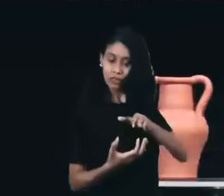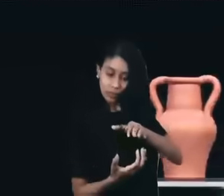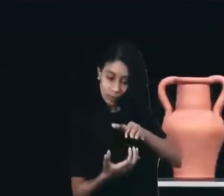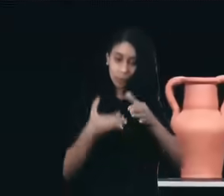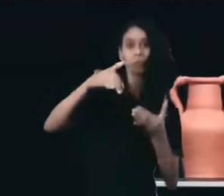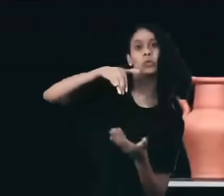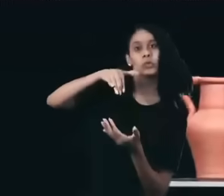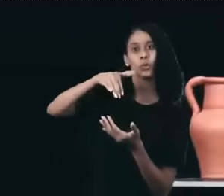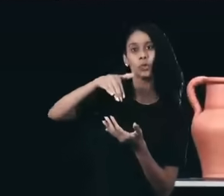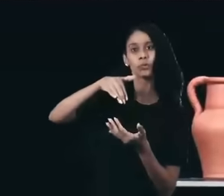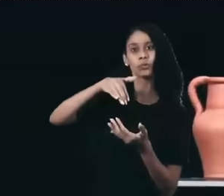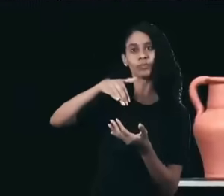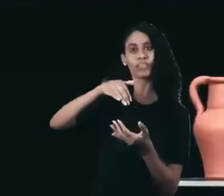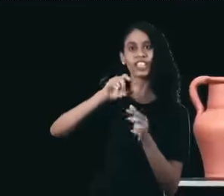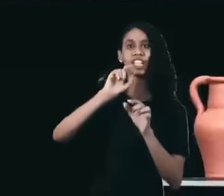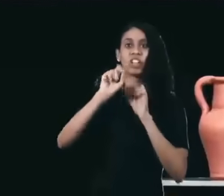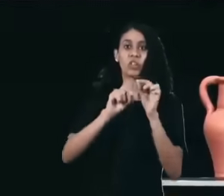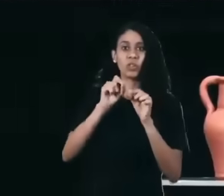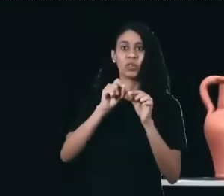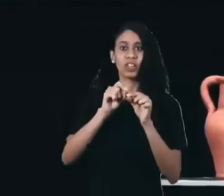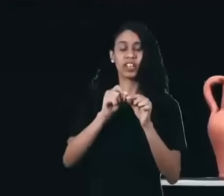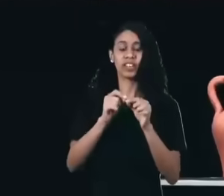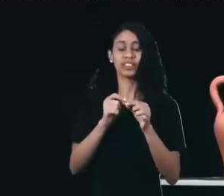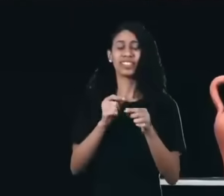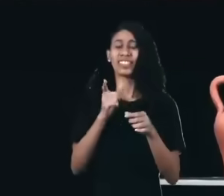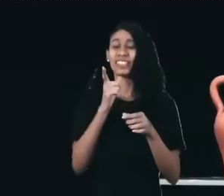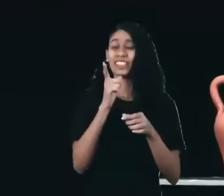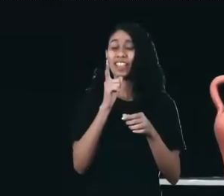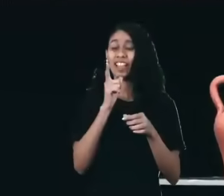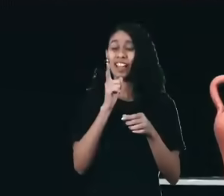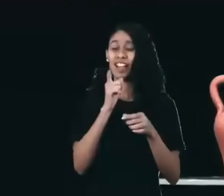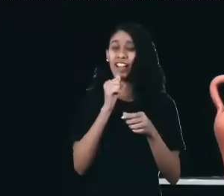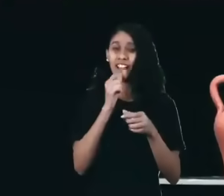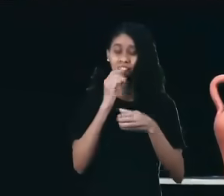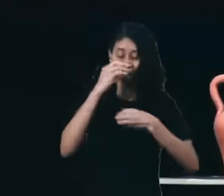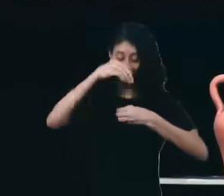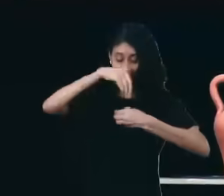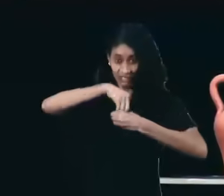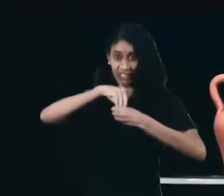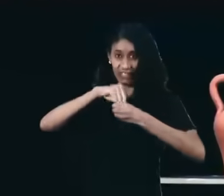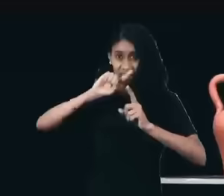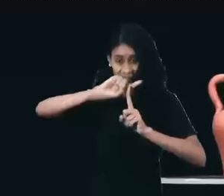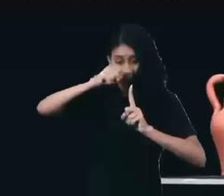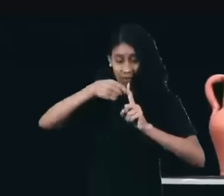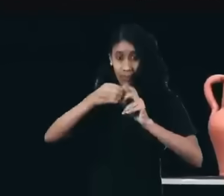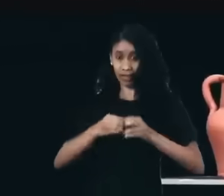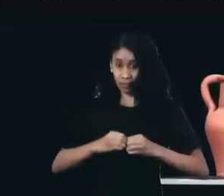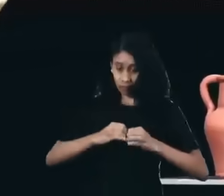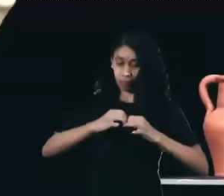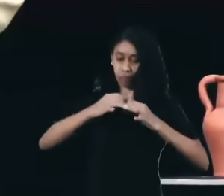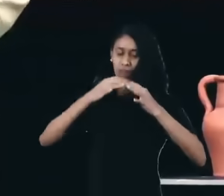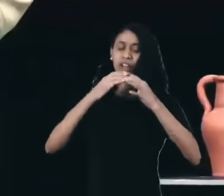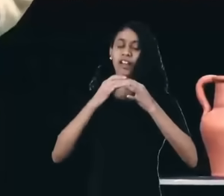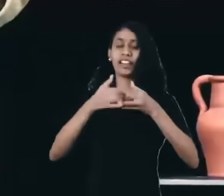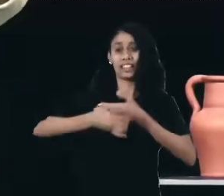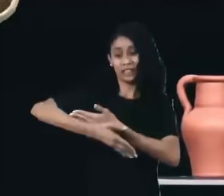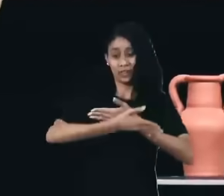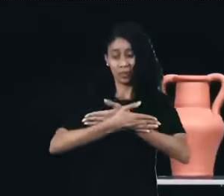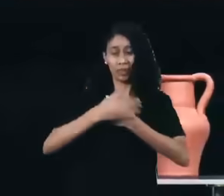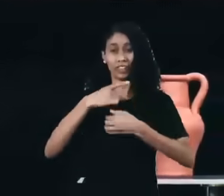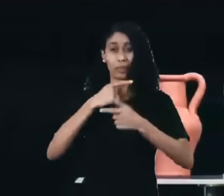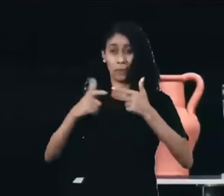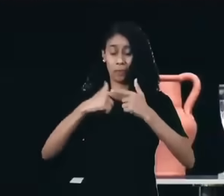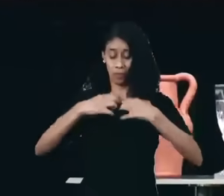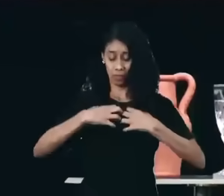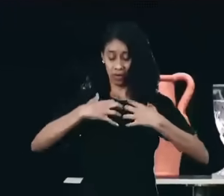posição, engoliu, né, bebeu muito um líquido que não poderia beber. Isso afetou o pulmão daquela criança e